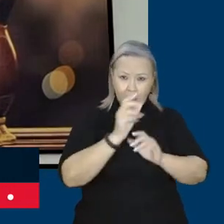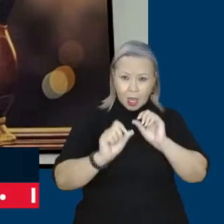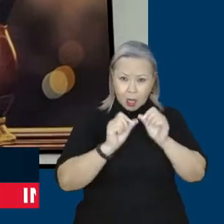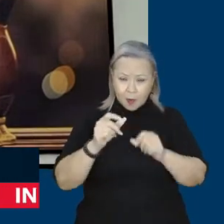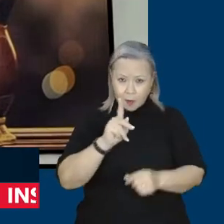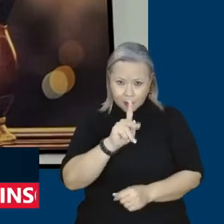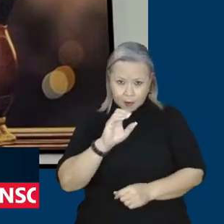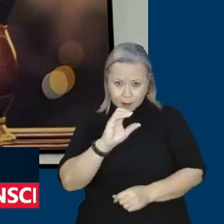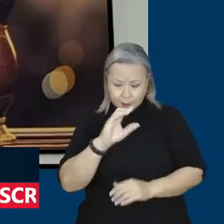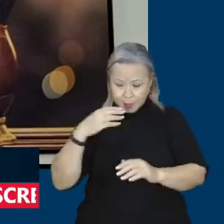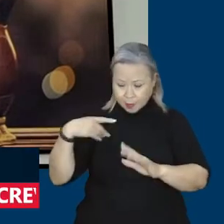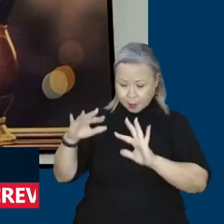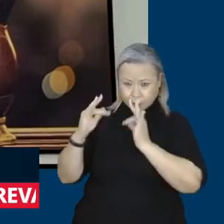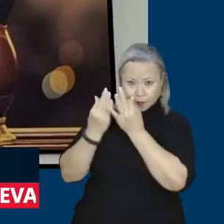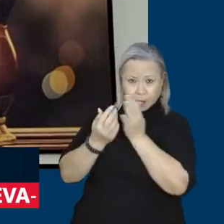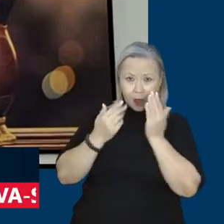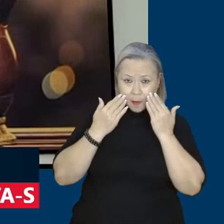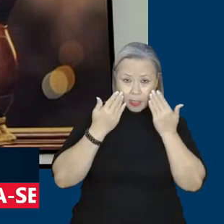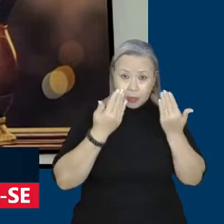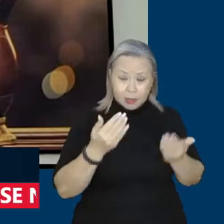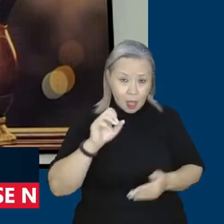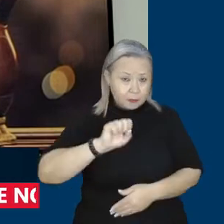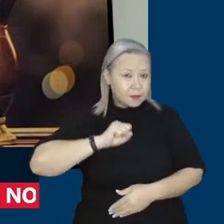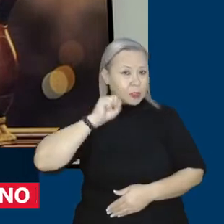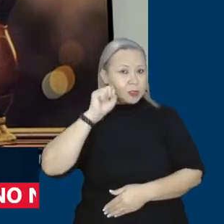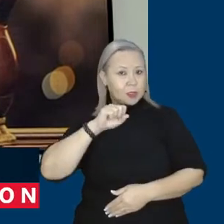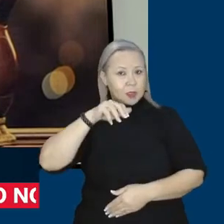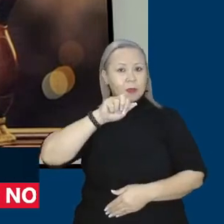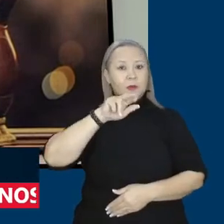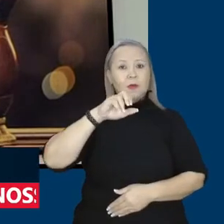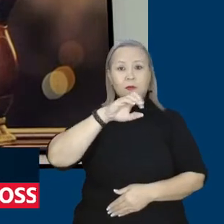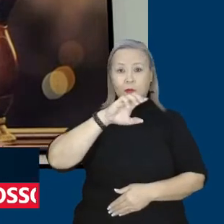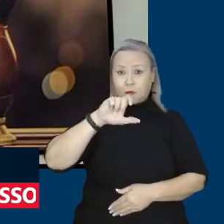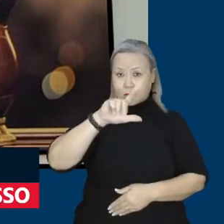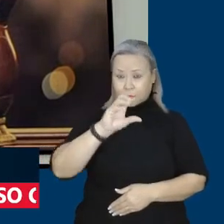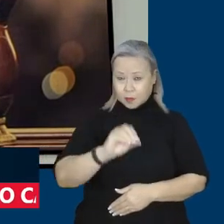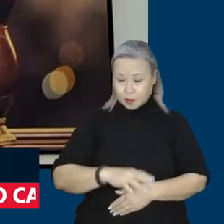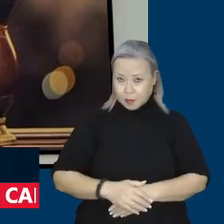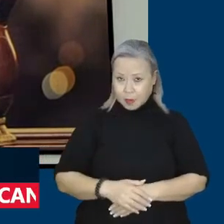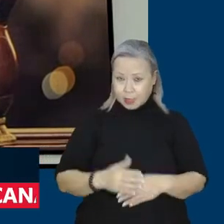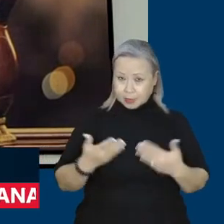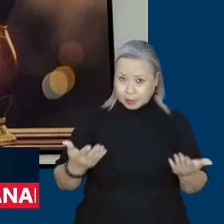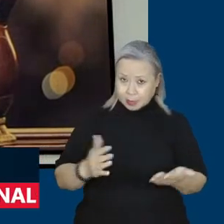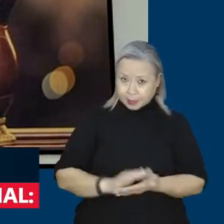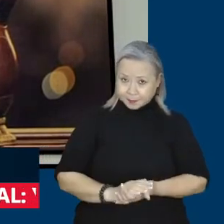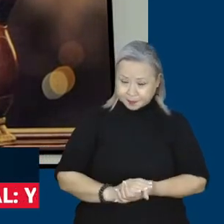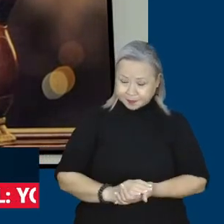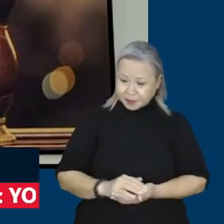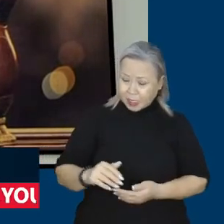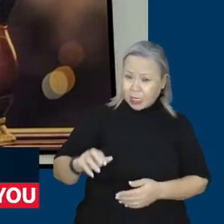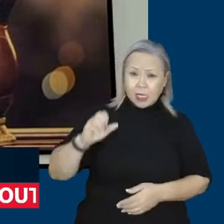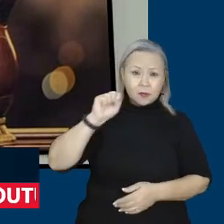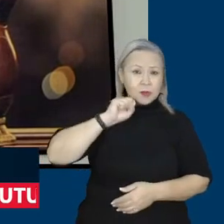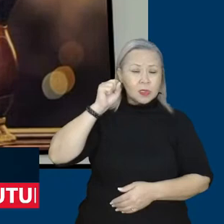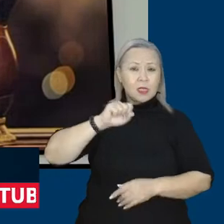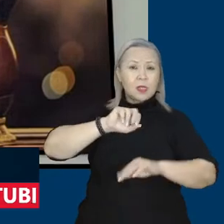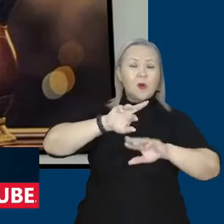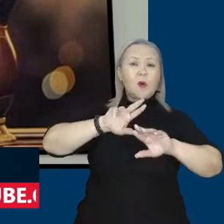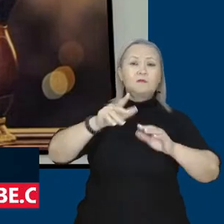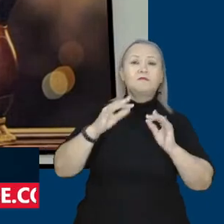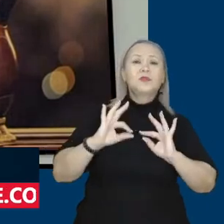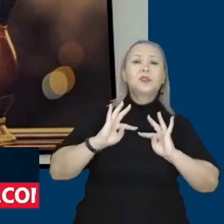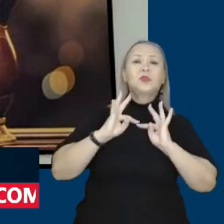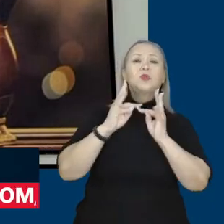Bolsa Família apresentada pelo Senador Marcelo Castro e tem aliciador de todos os partidos que